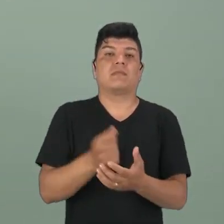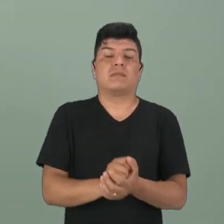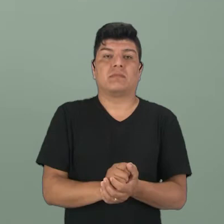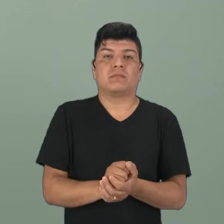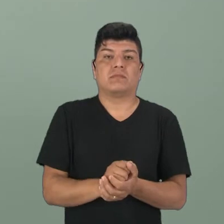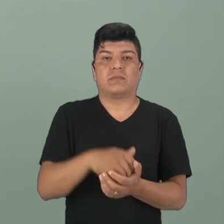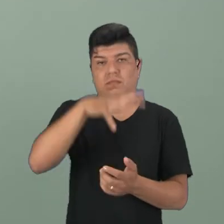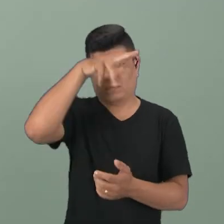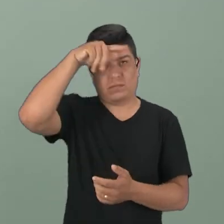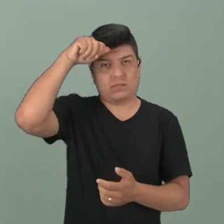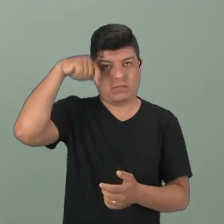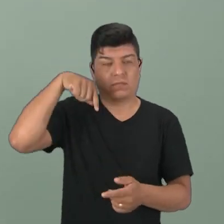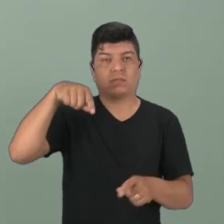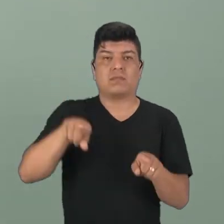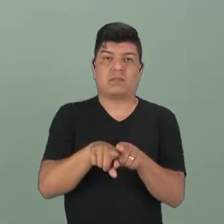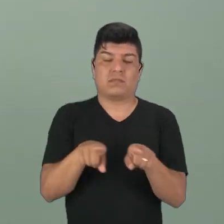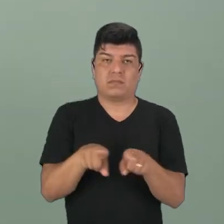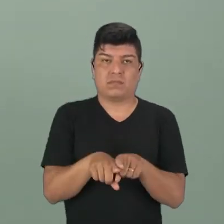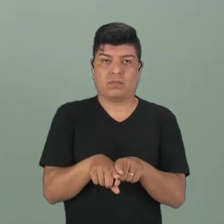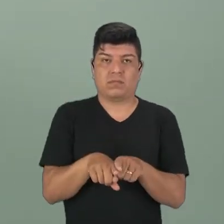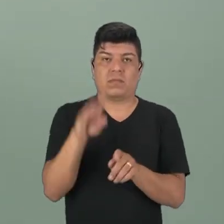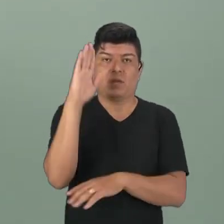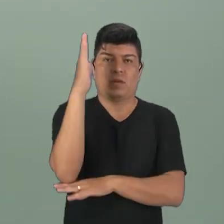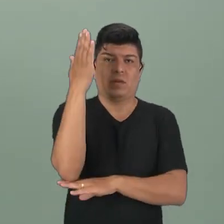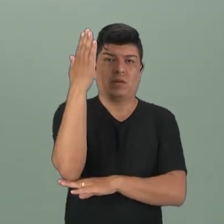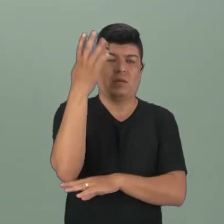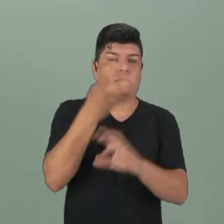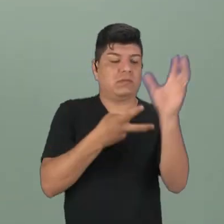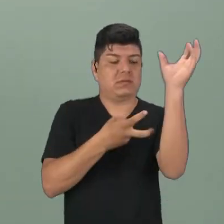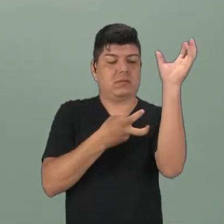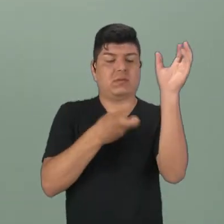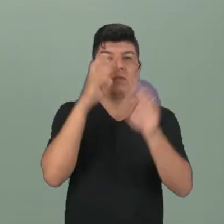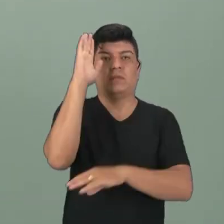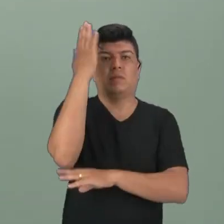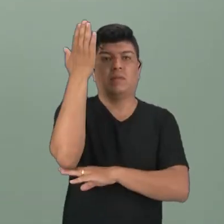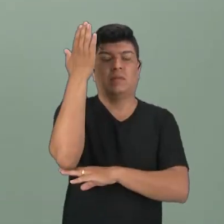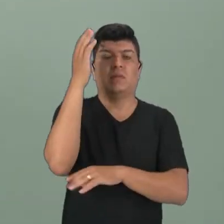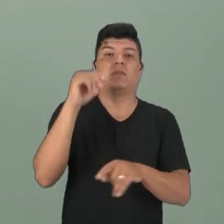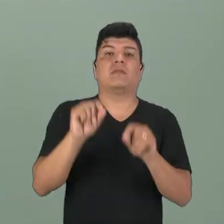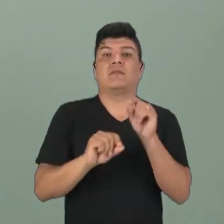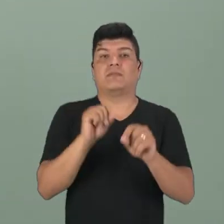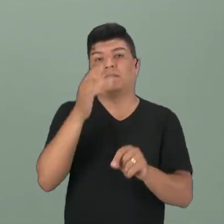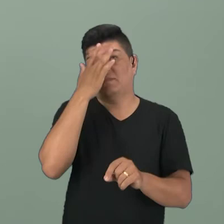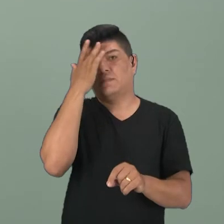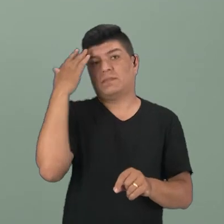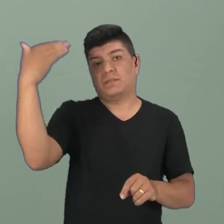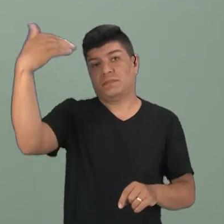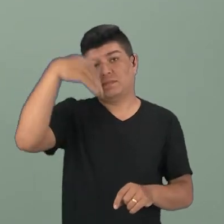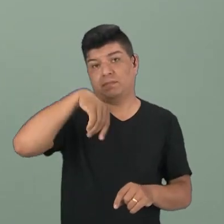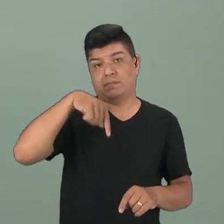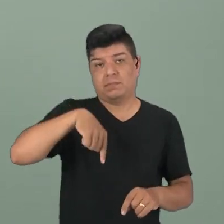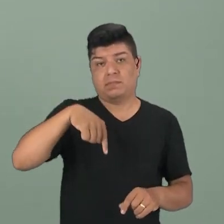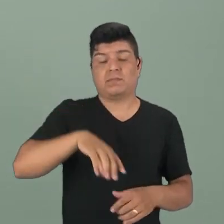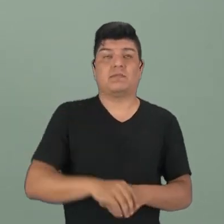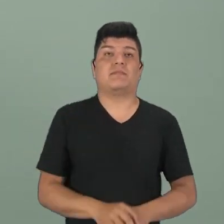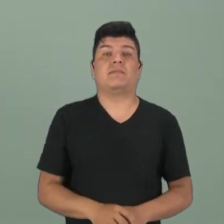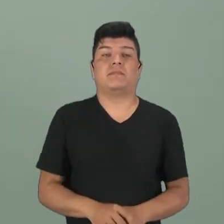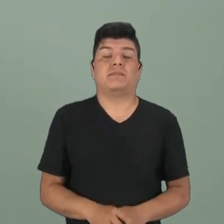da Amazônia, né, e da madeira, a extração de madeira também fez com que muitas pessoas vieram para